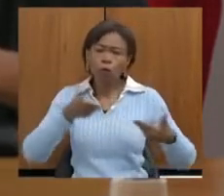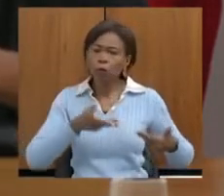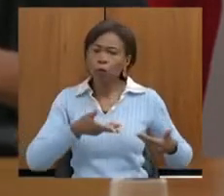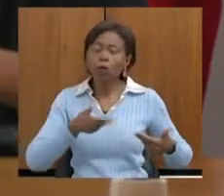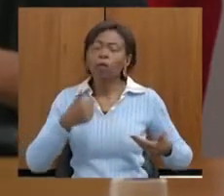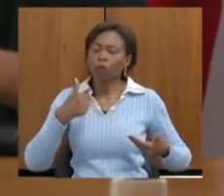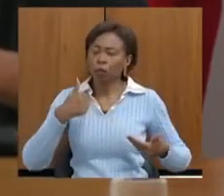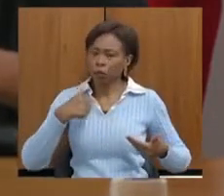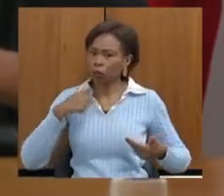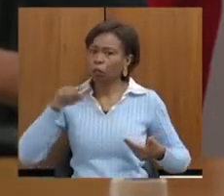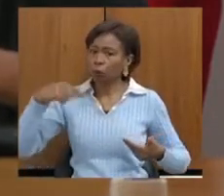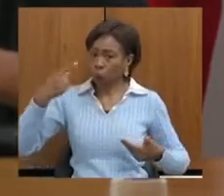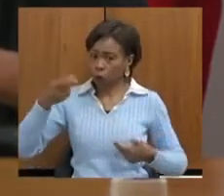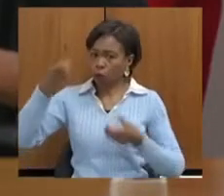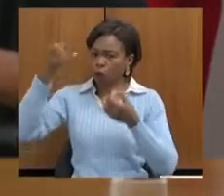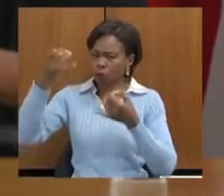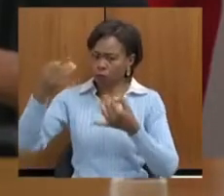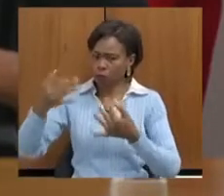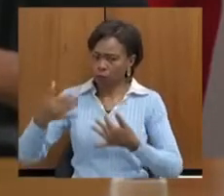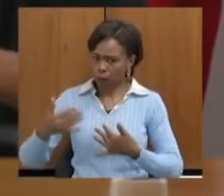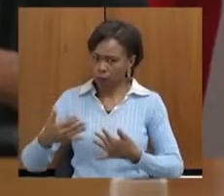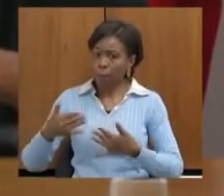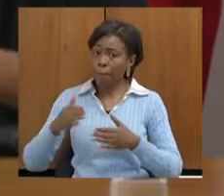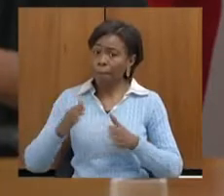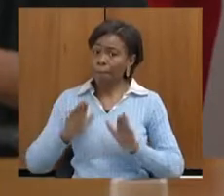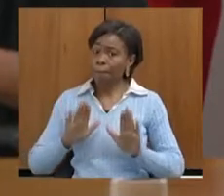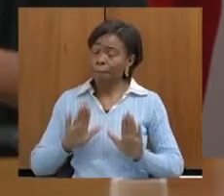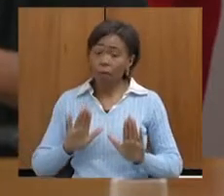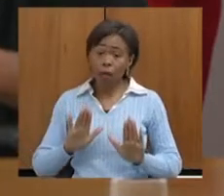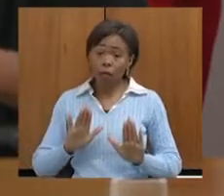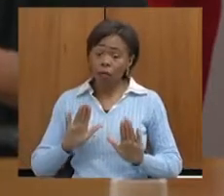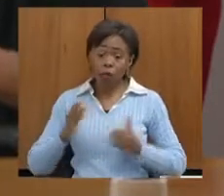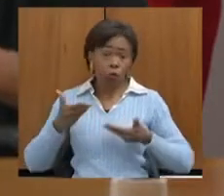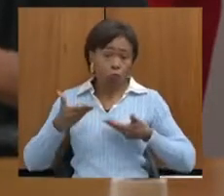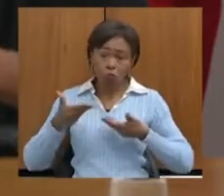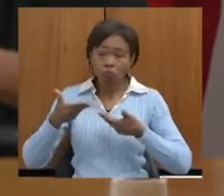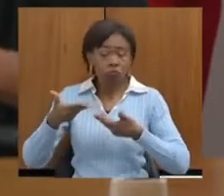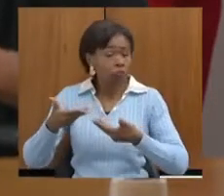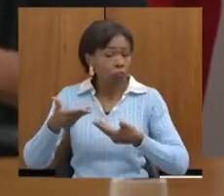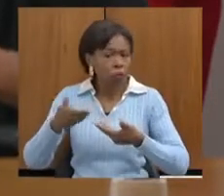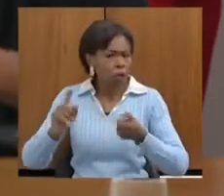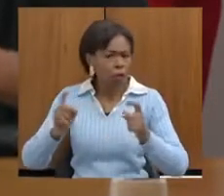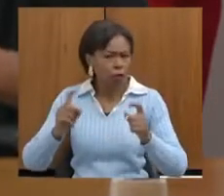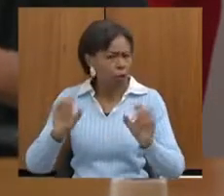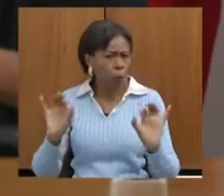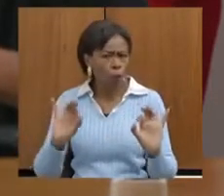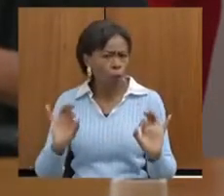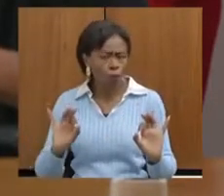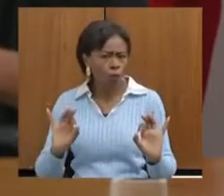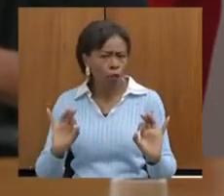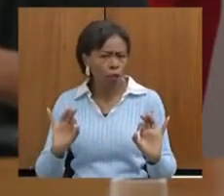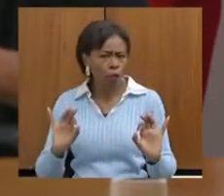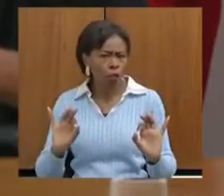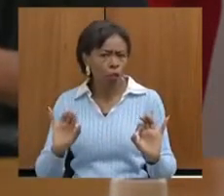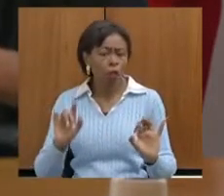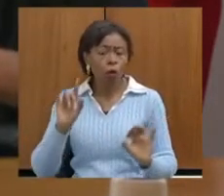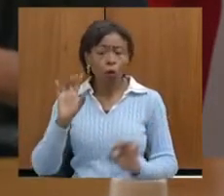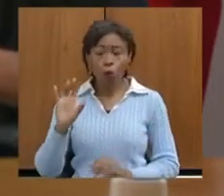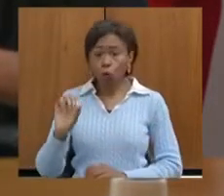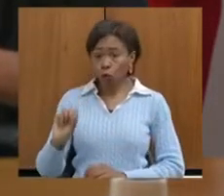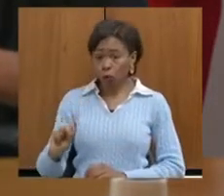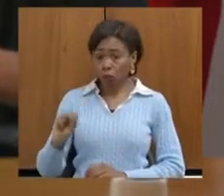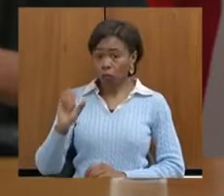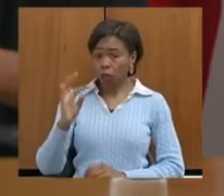depois vou relatar isso melhor mas não fizemos parte desta reunião nós temos um compromisso inclusive do Supremo Tribunal Federal